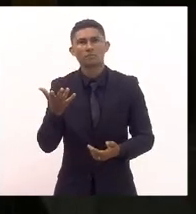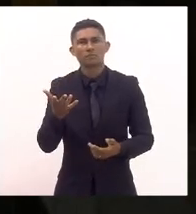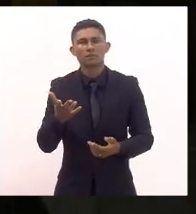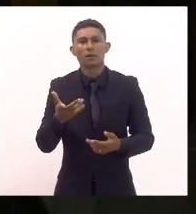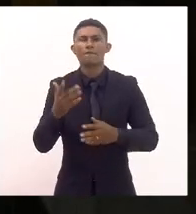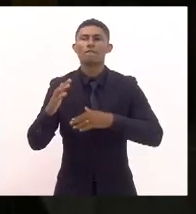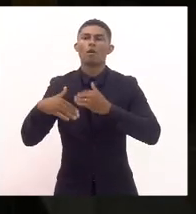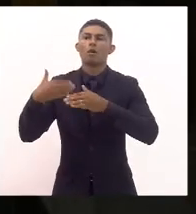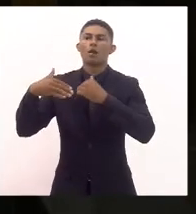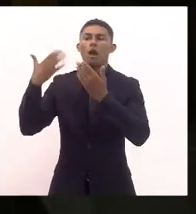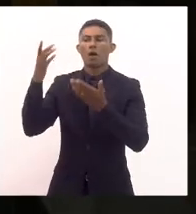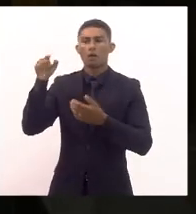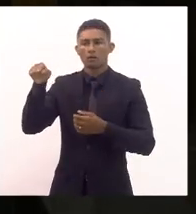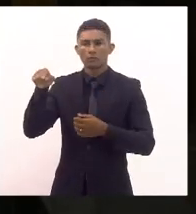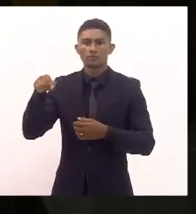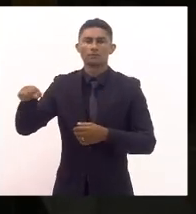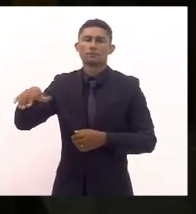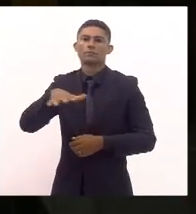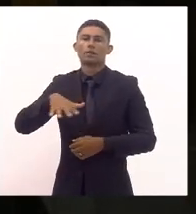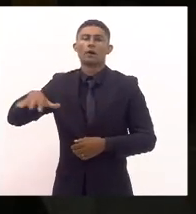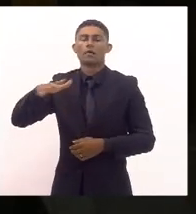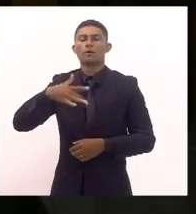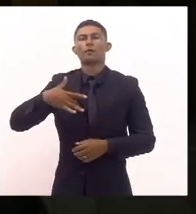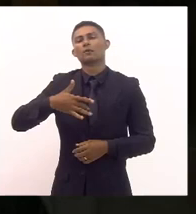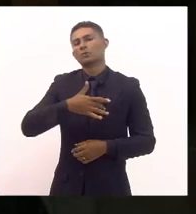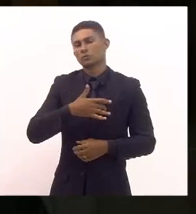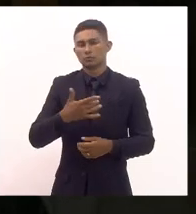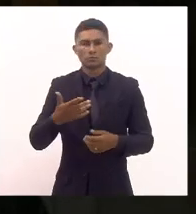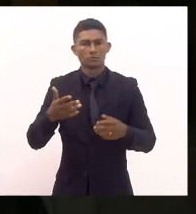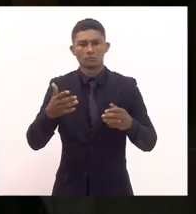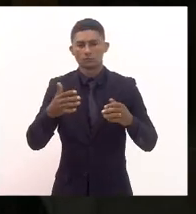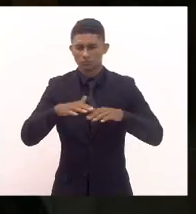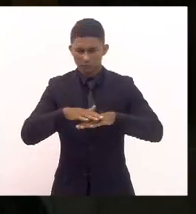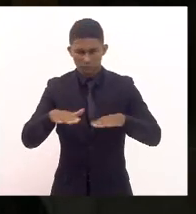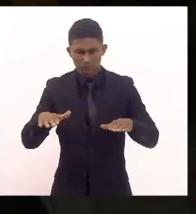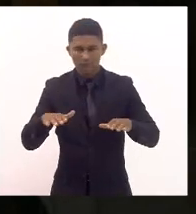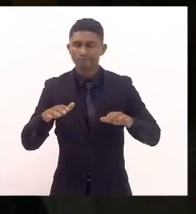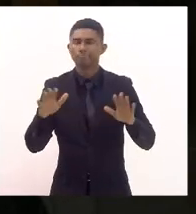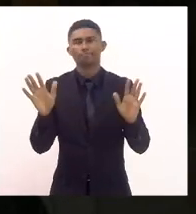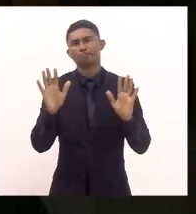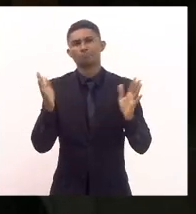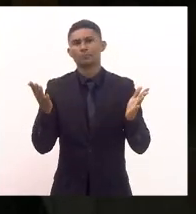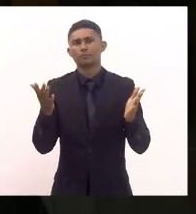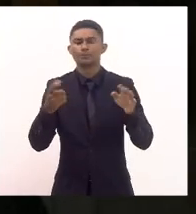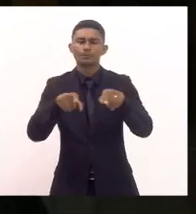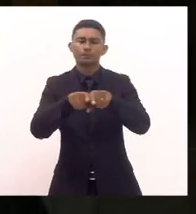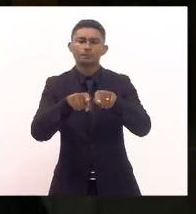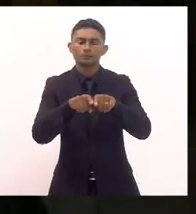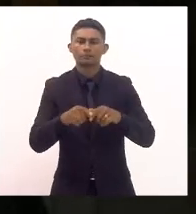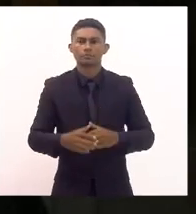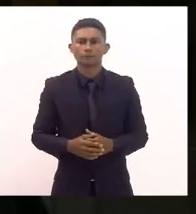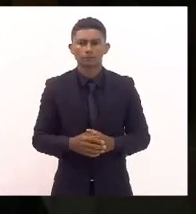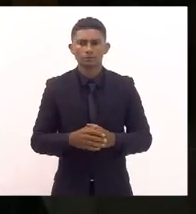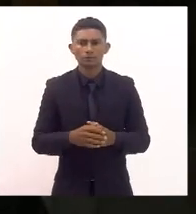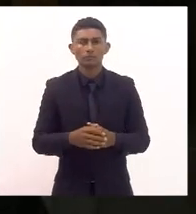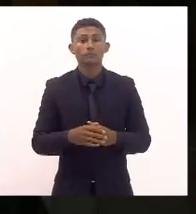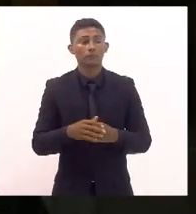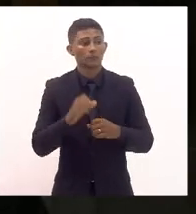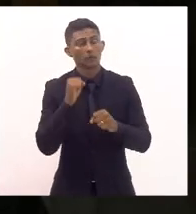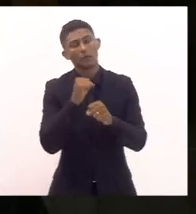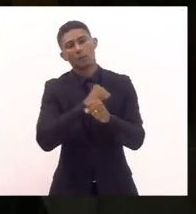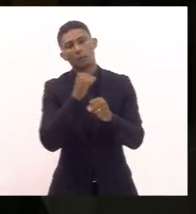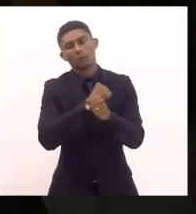apenas das evoluções ocorridas na saúde senhora Presidente eu poderia dizer aqui das